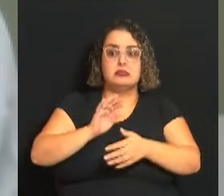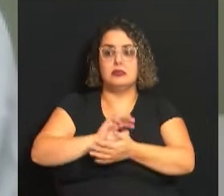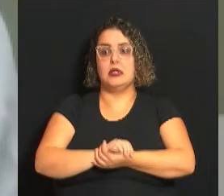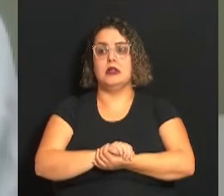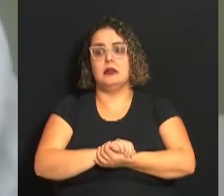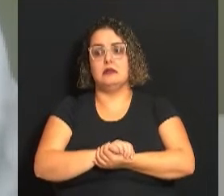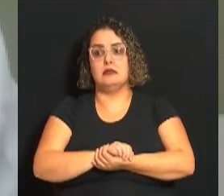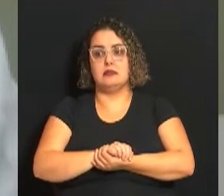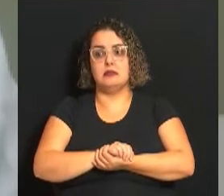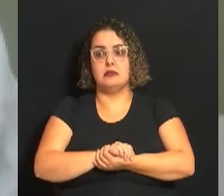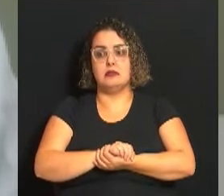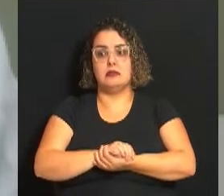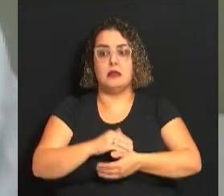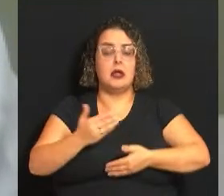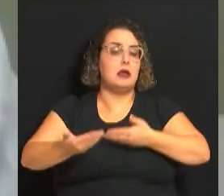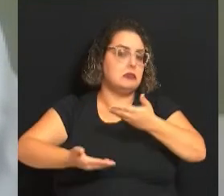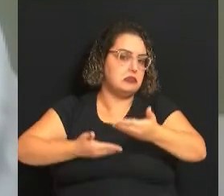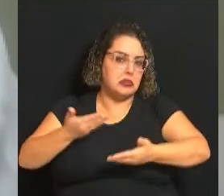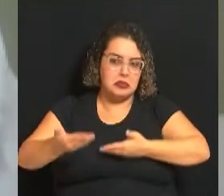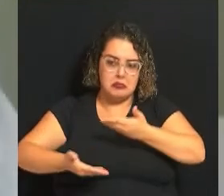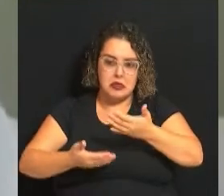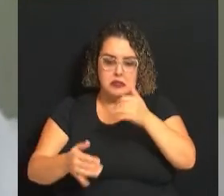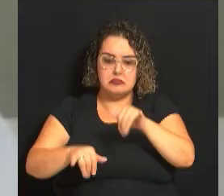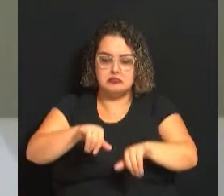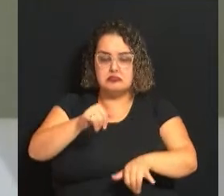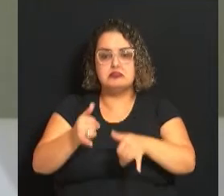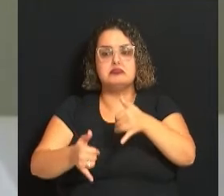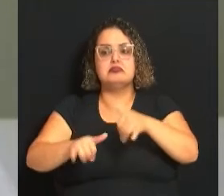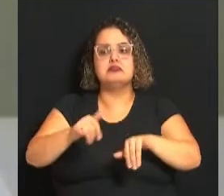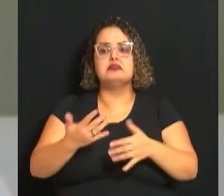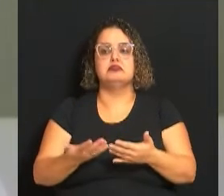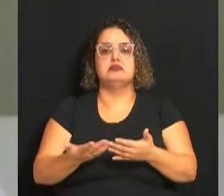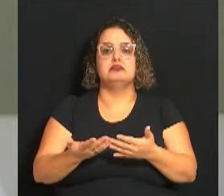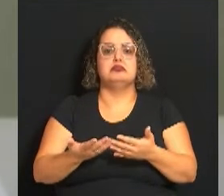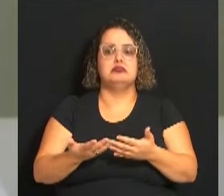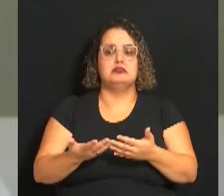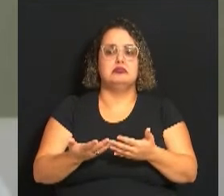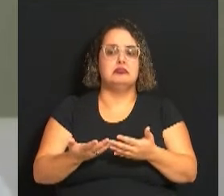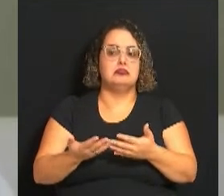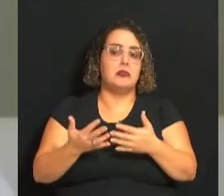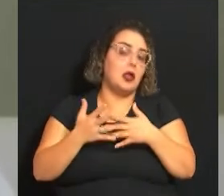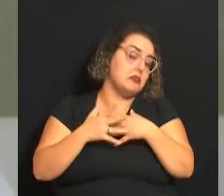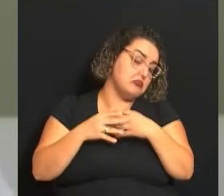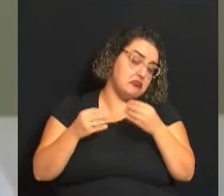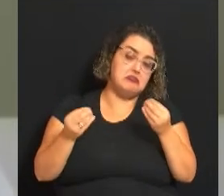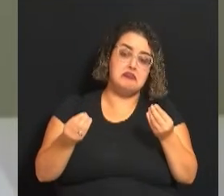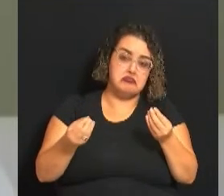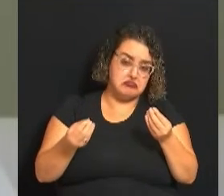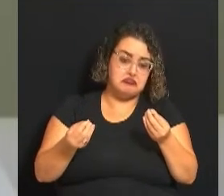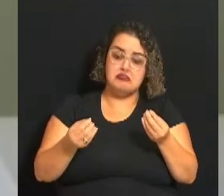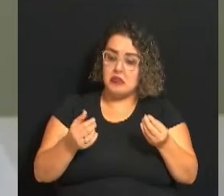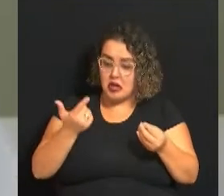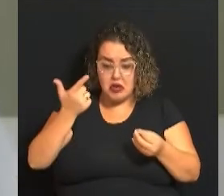foram submetidos ao tratamento, que entraram em remissão completa e permanecem em remissão completa